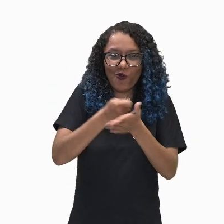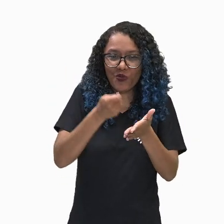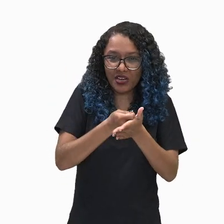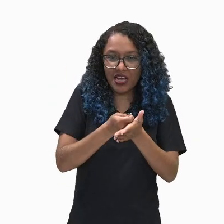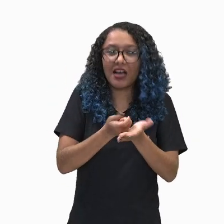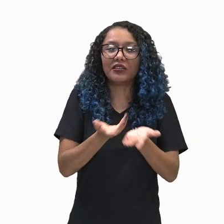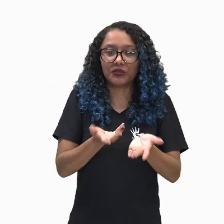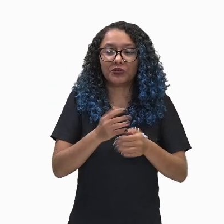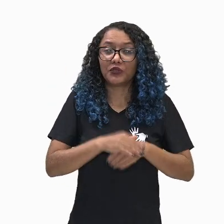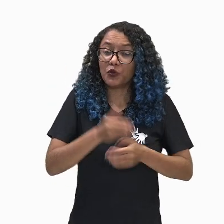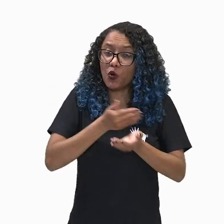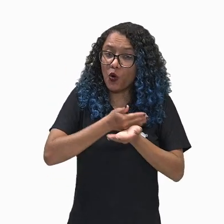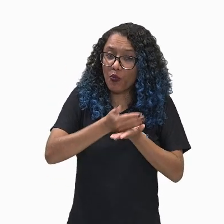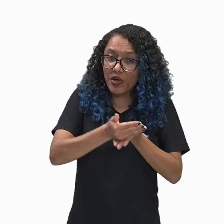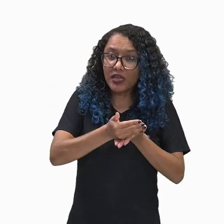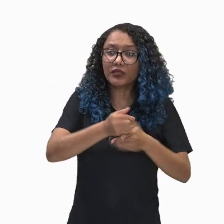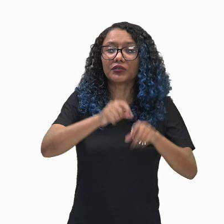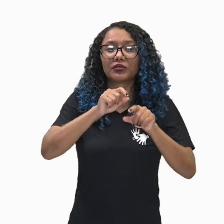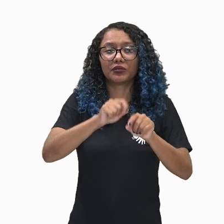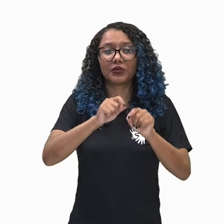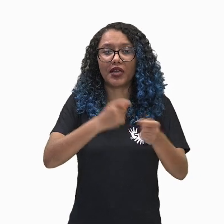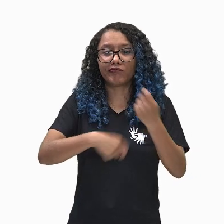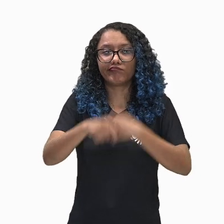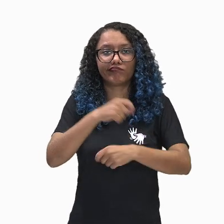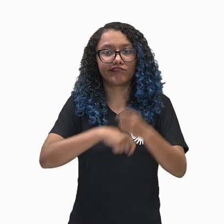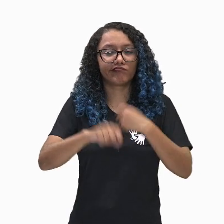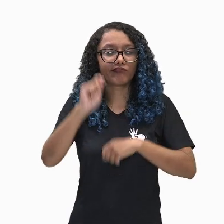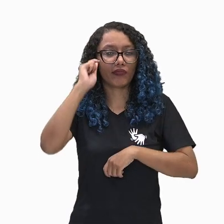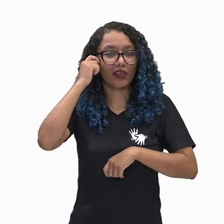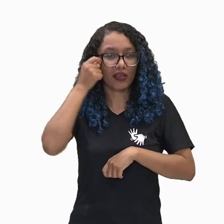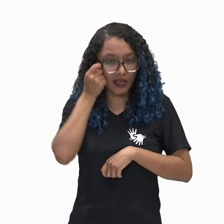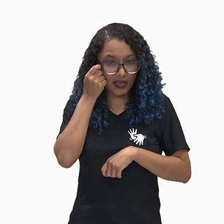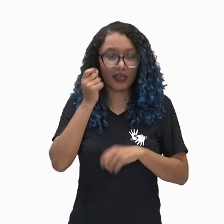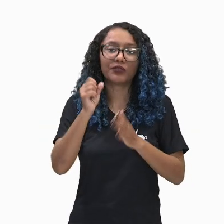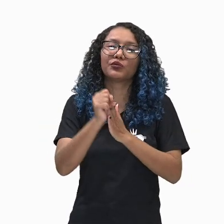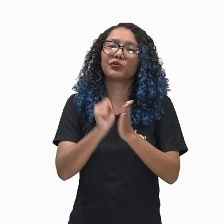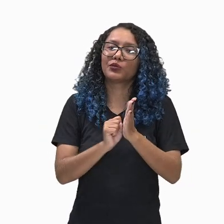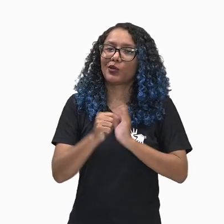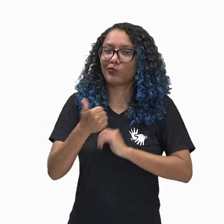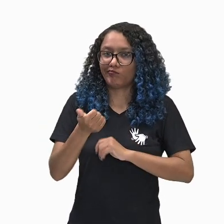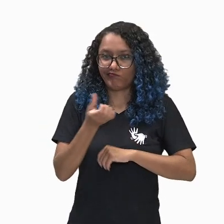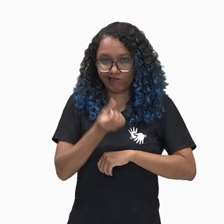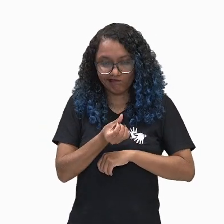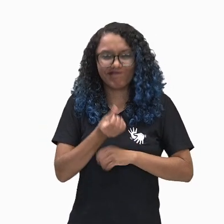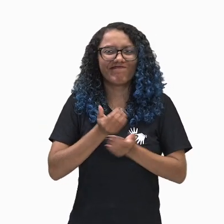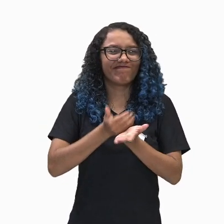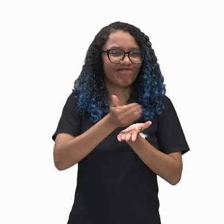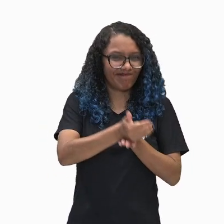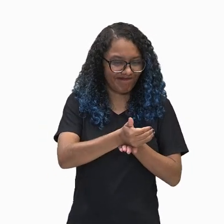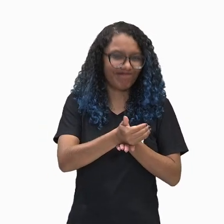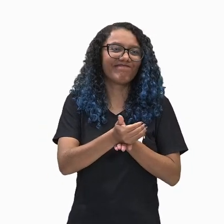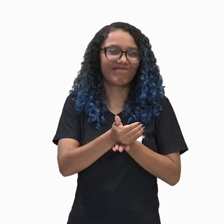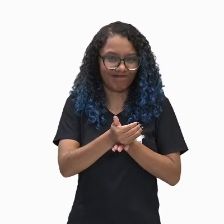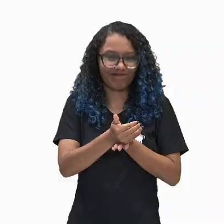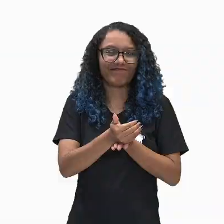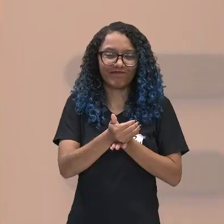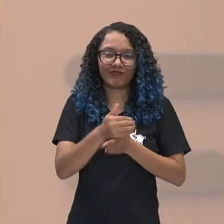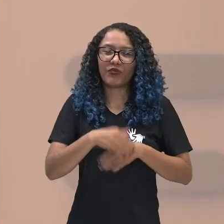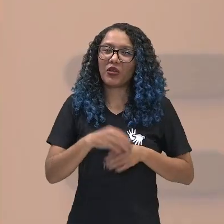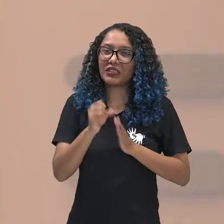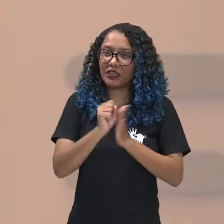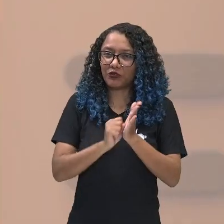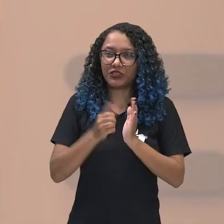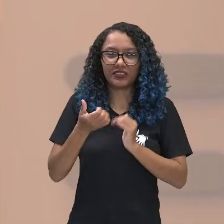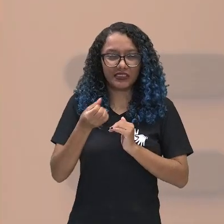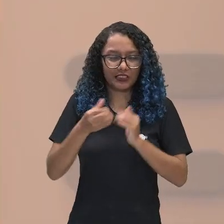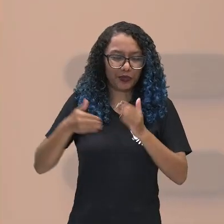do comércio negreiro no século, então, aí, 16, tá? Então, a gente tem esse período